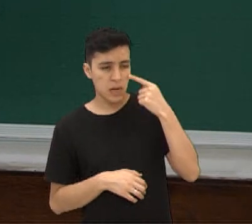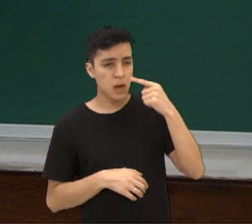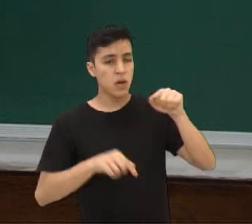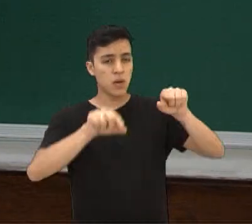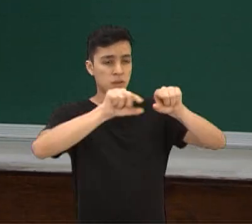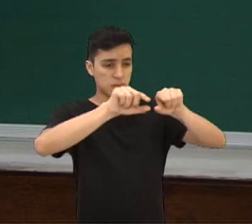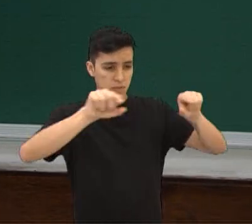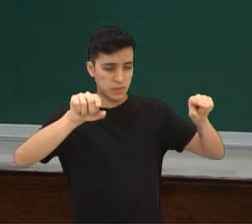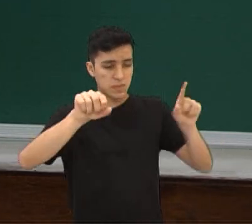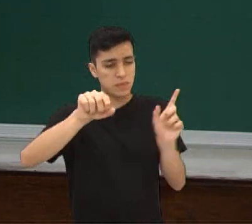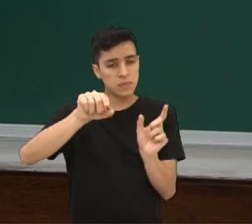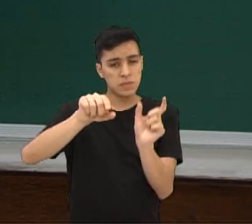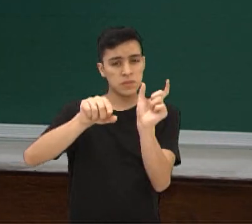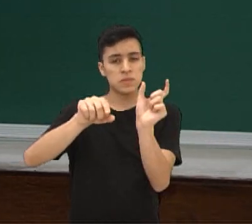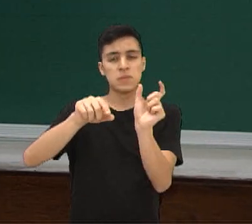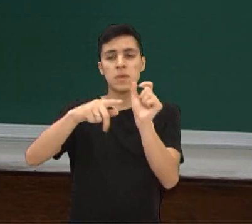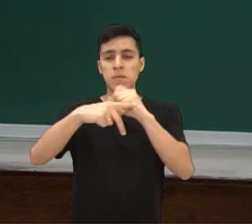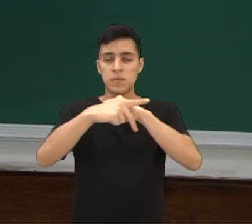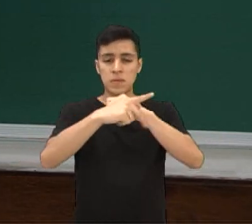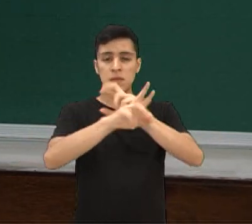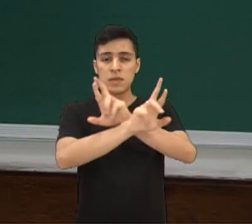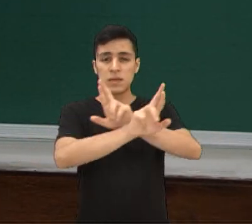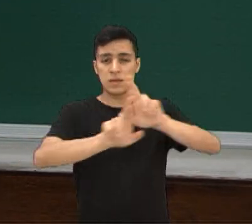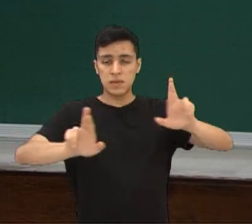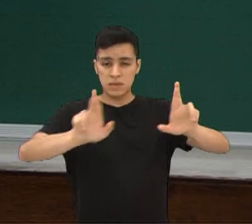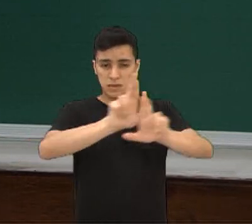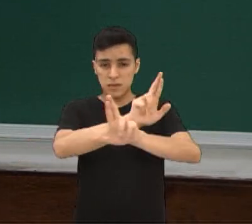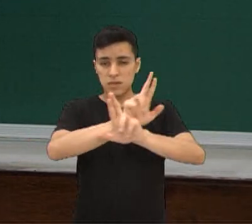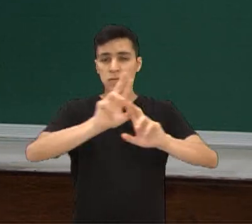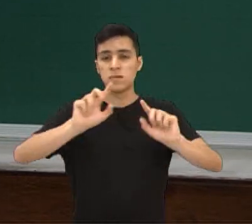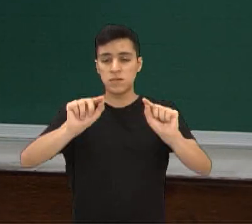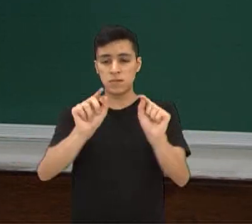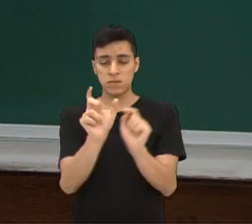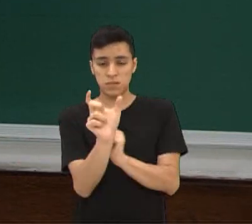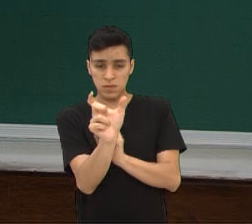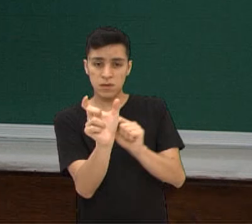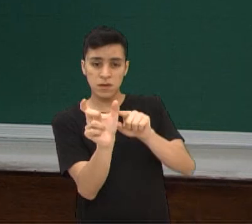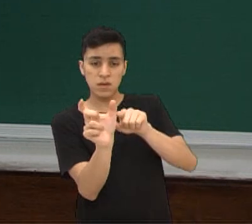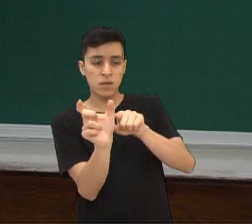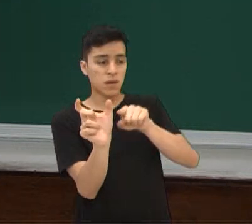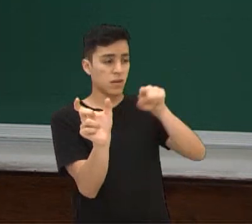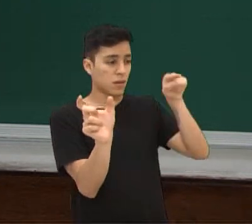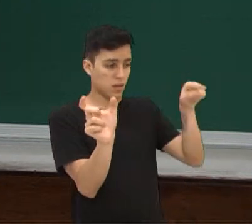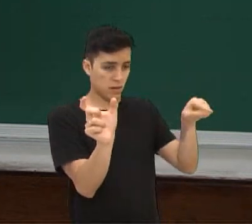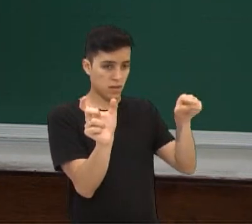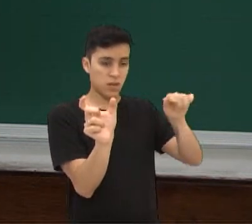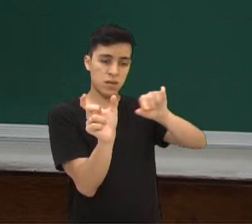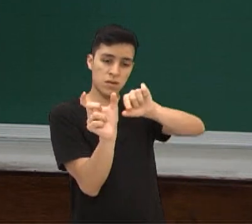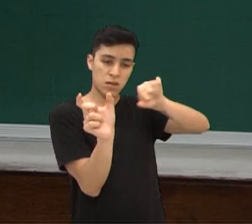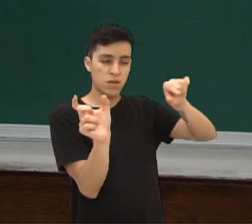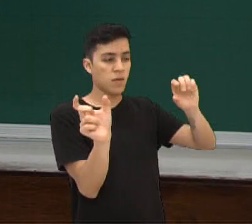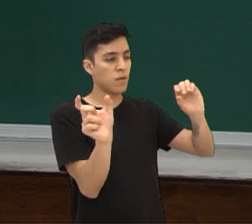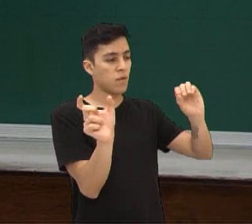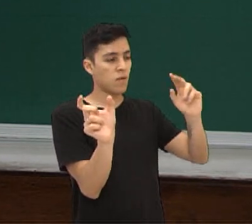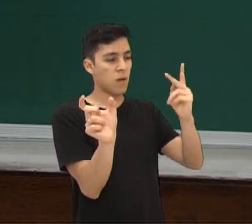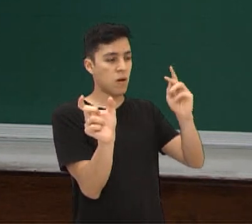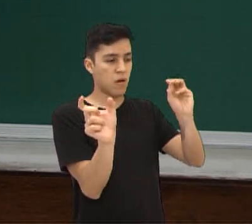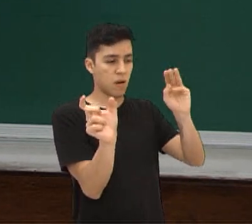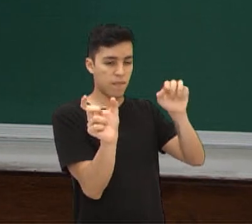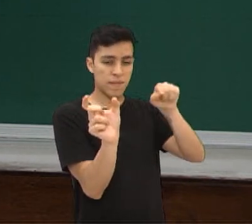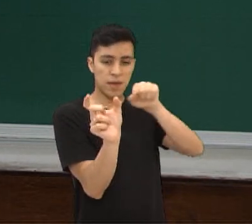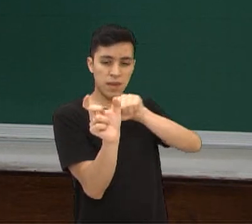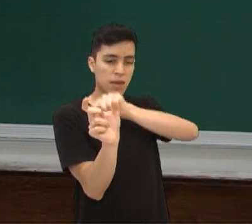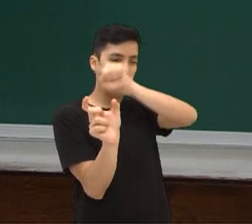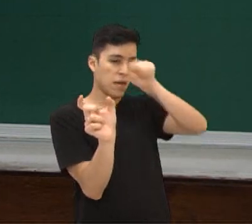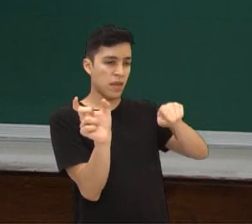relativo, ele sempre vai fazer relação com o anterior à frase. Então, se eu tenho o homem, claro que nós estamos falando